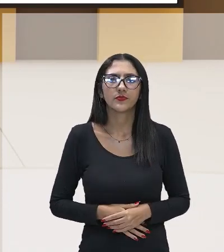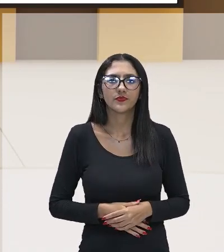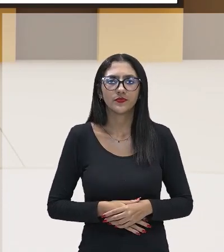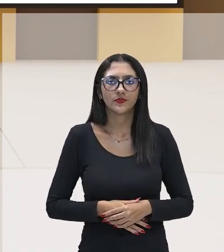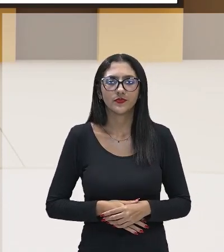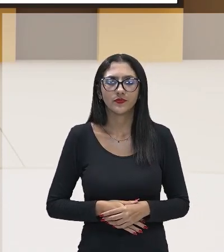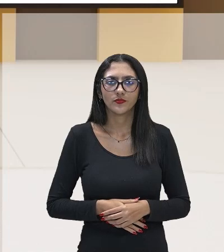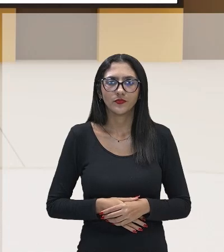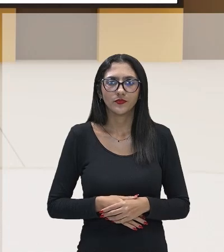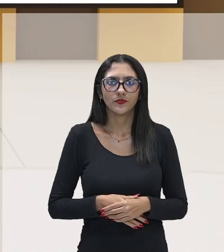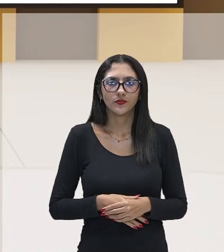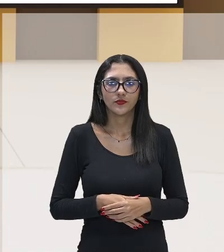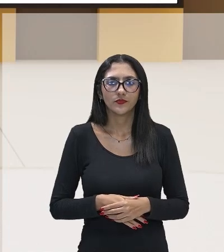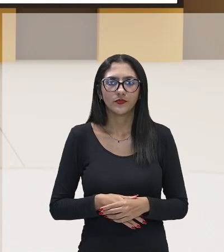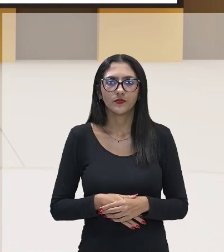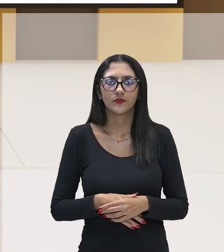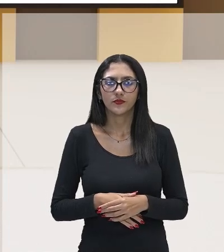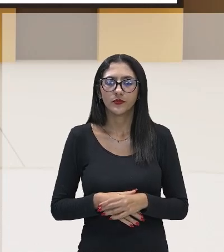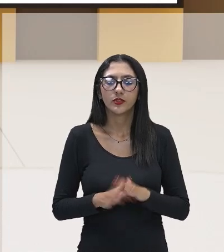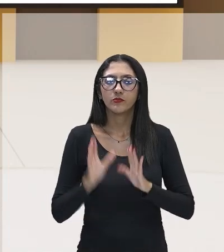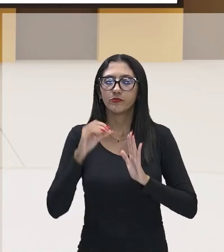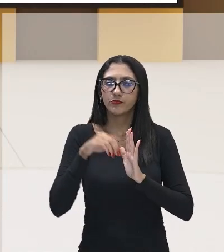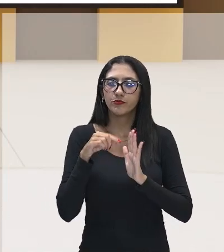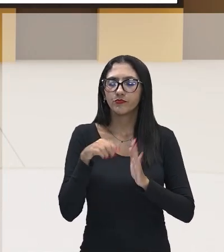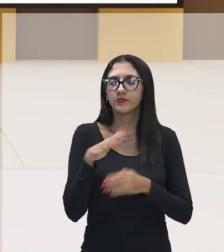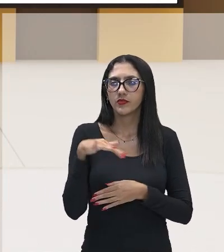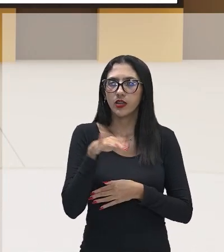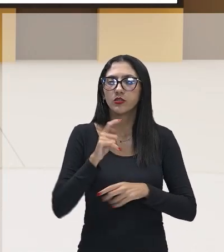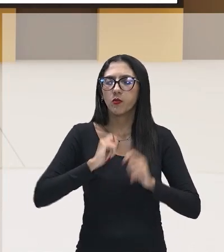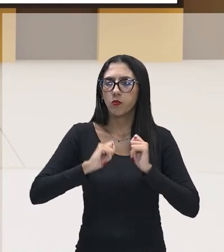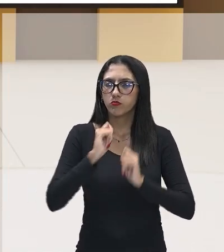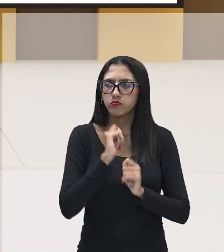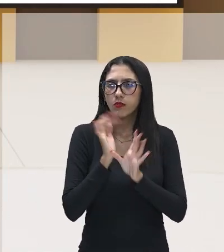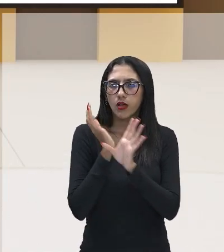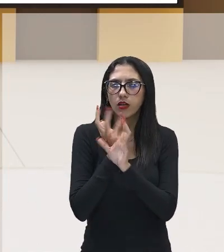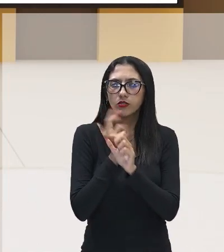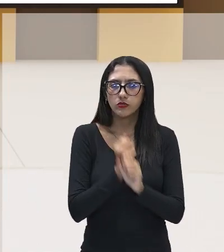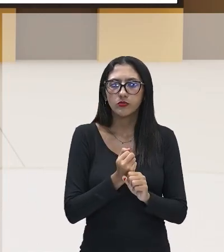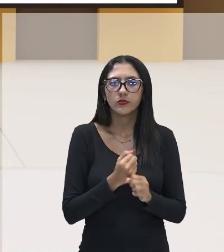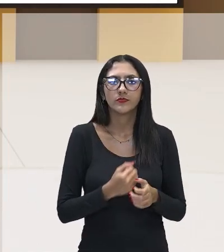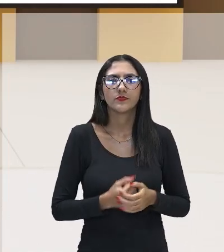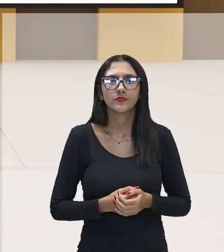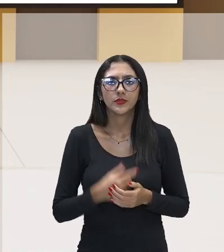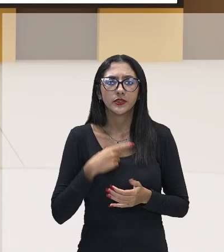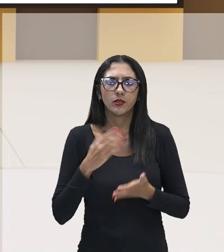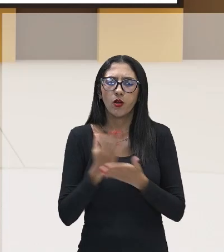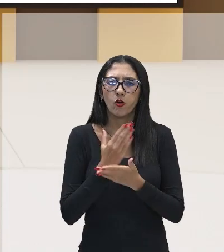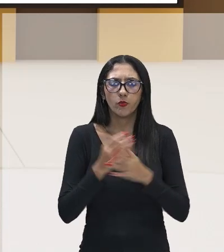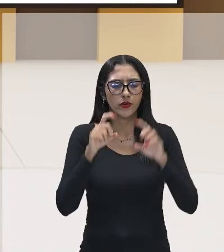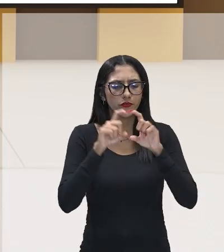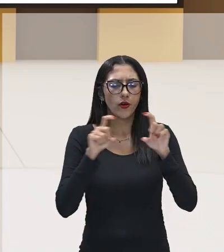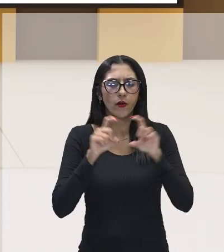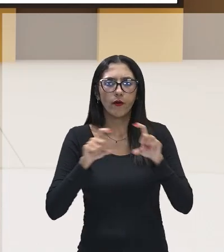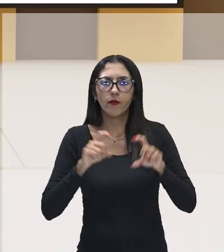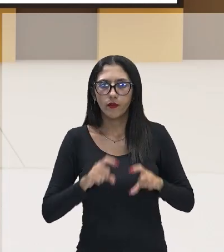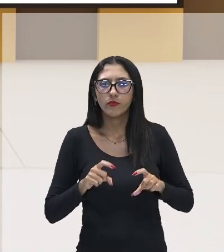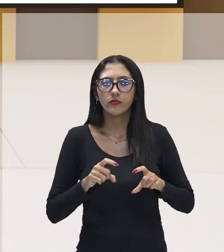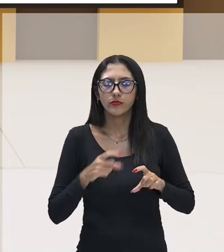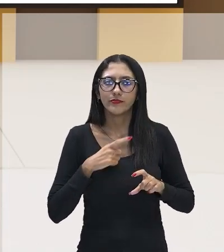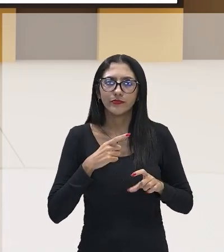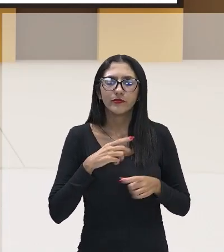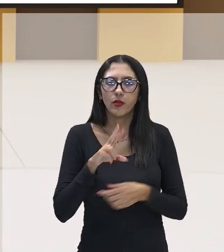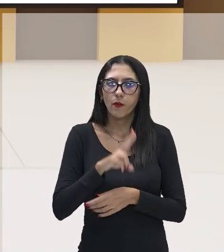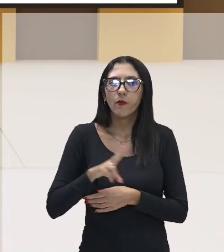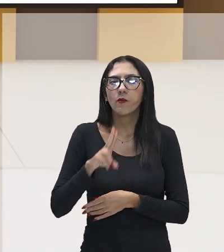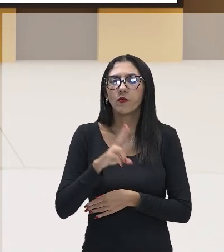Isso aí. E dentro da nossa matemática financeira, nós também utilizamos algumas fórmulas, ok? Que servem para ajudar a